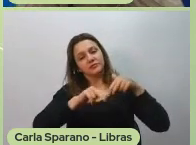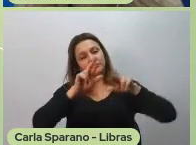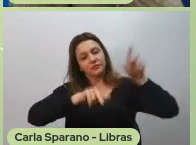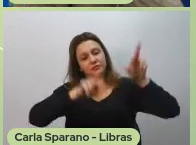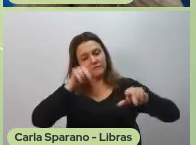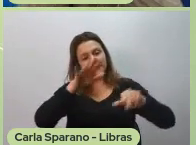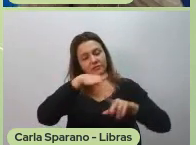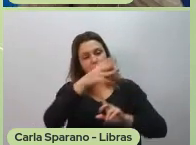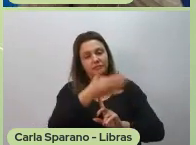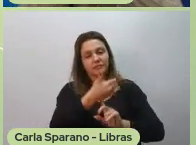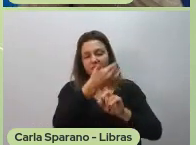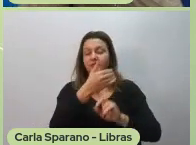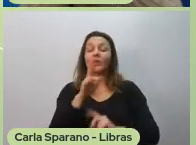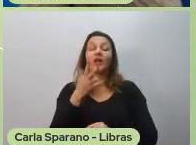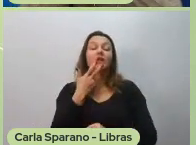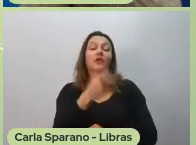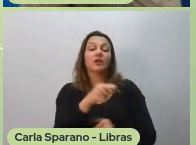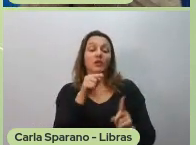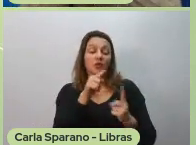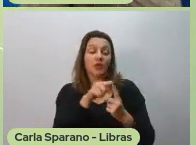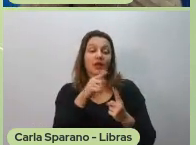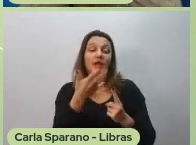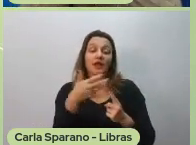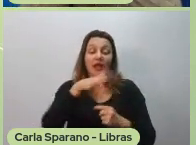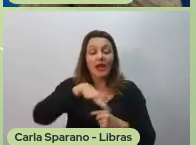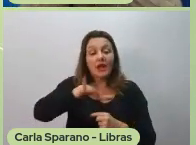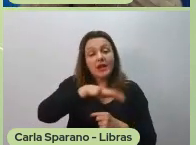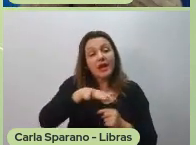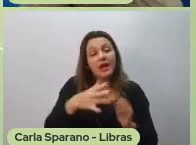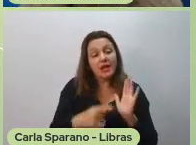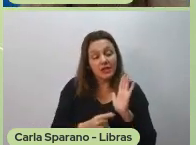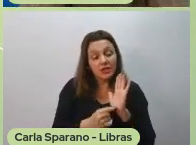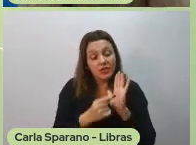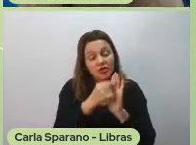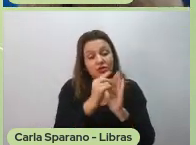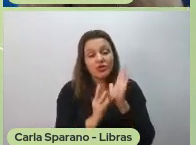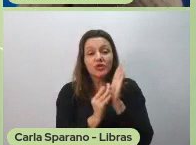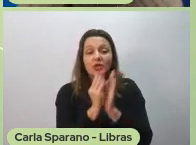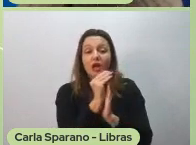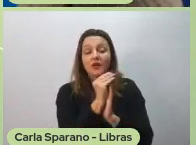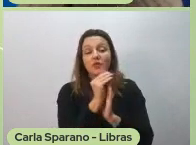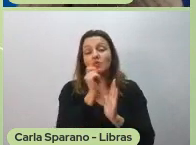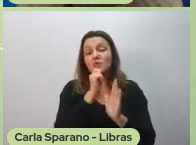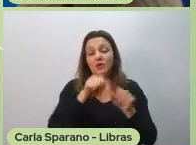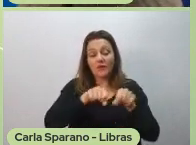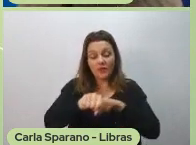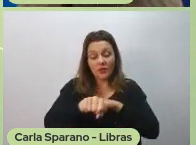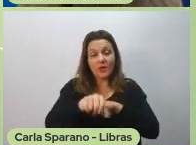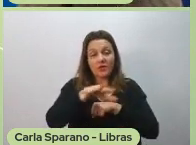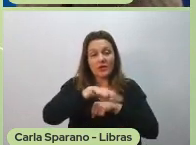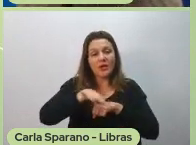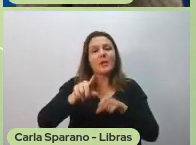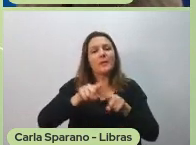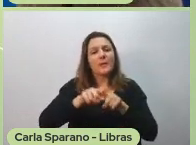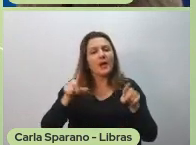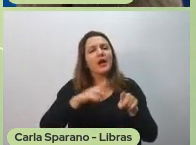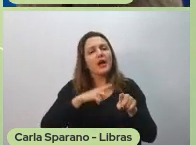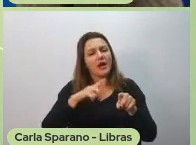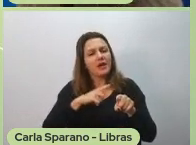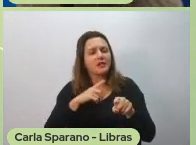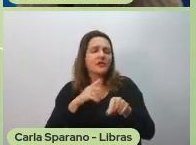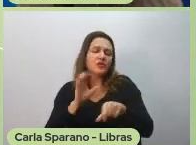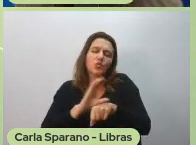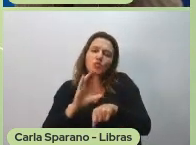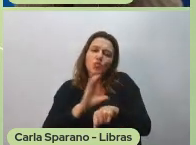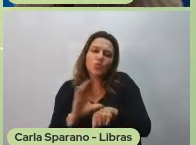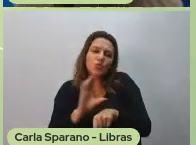assim: se você quer alguém da área de dados e a pessoa não é formada na área, mas fez um bootcamp e